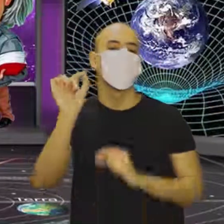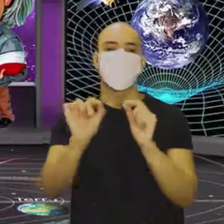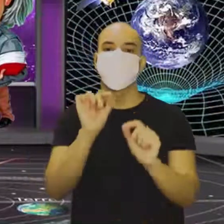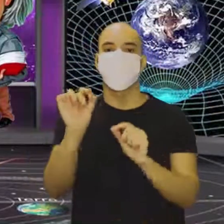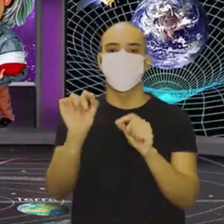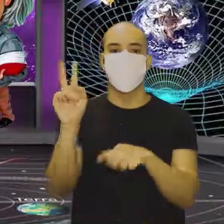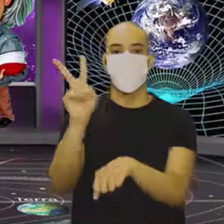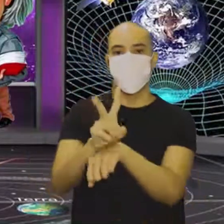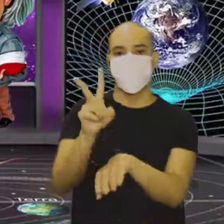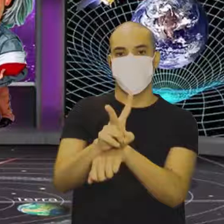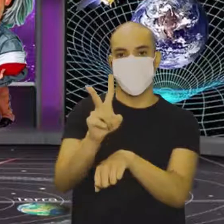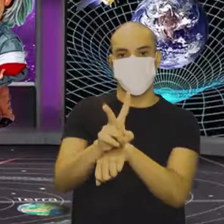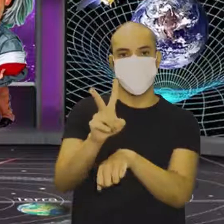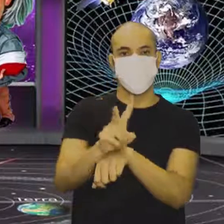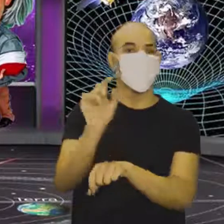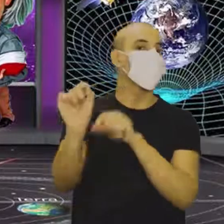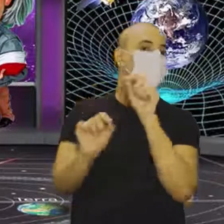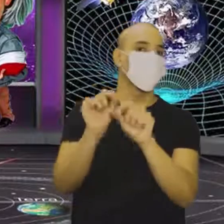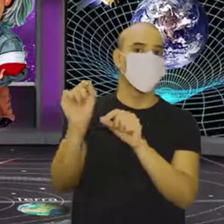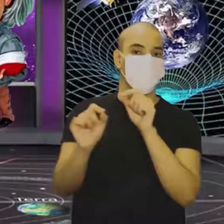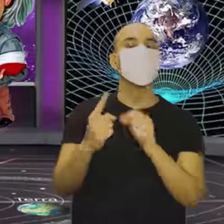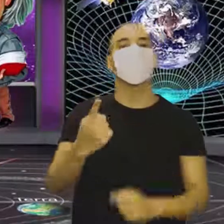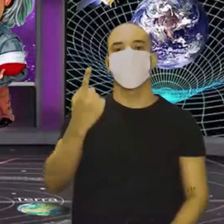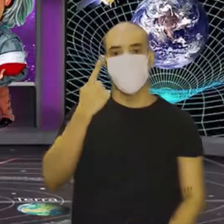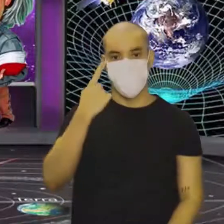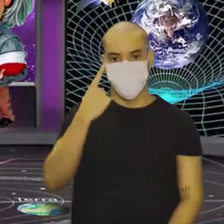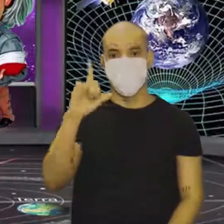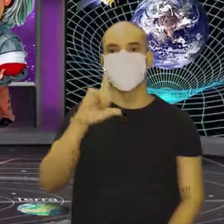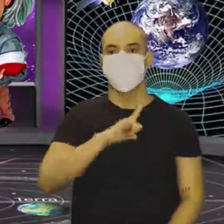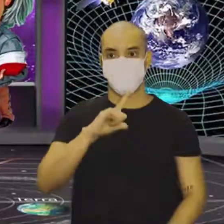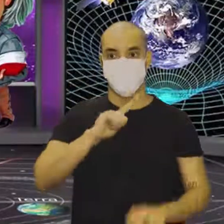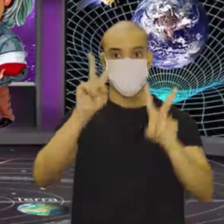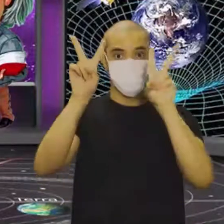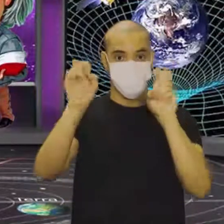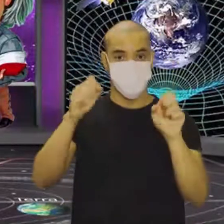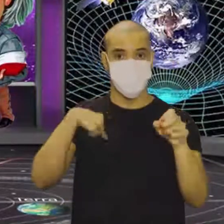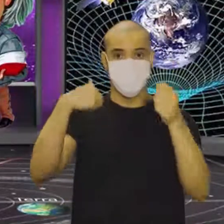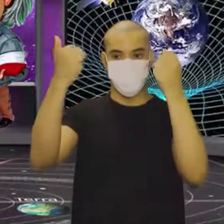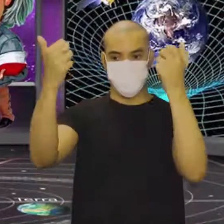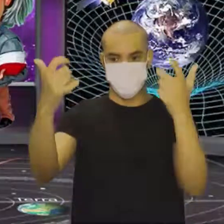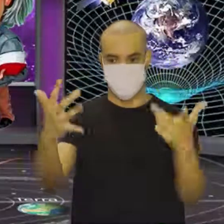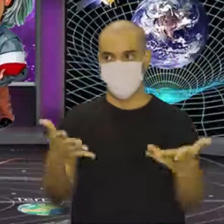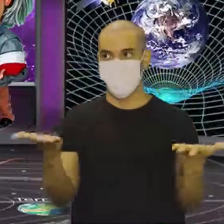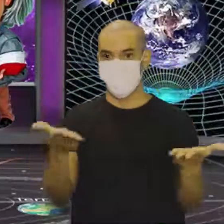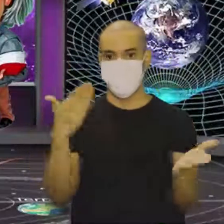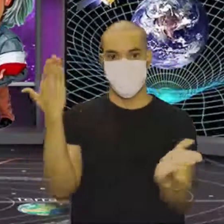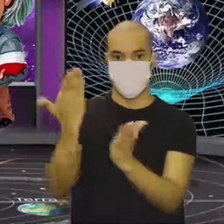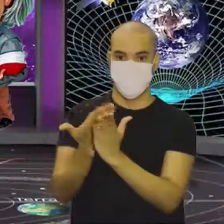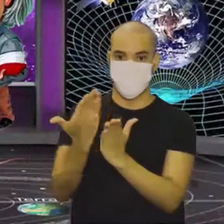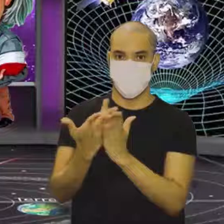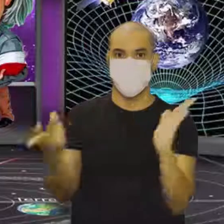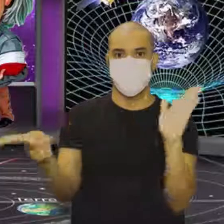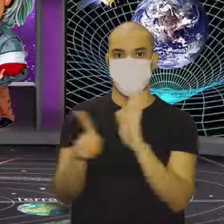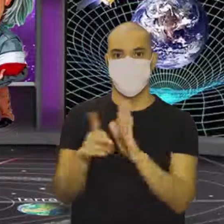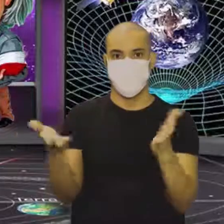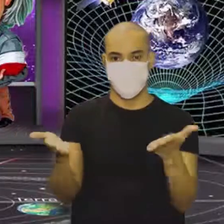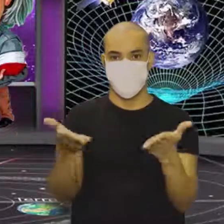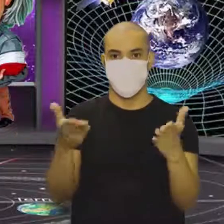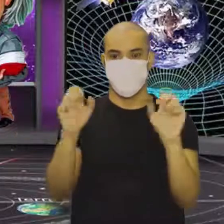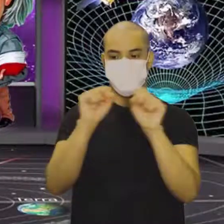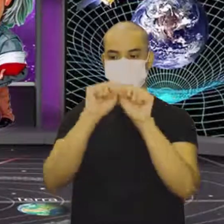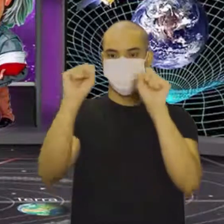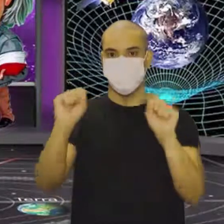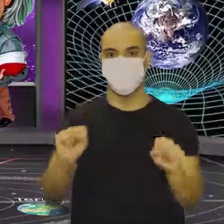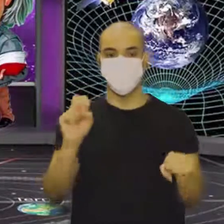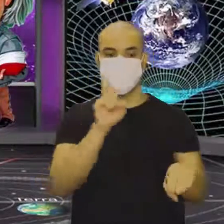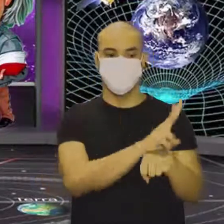que proteja esse circuito? Pessoal, olha só, é sobre isso que nós vamos trabalhar na nossa aula de hoje, sistemas